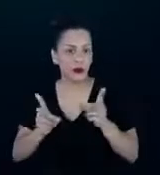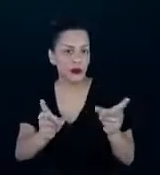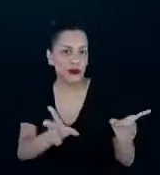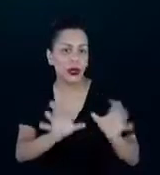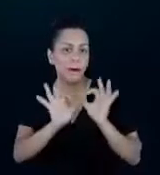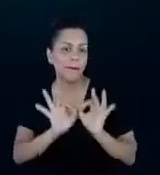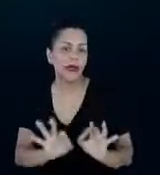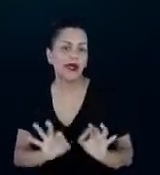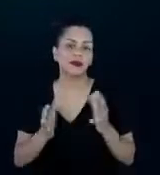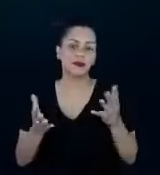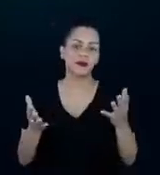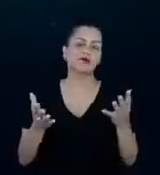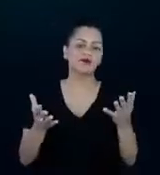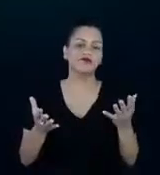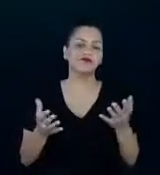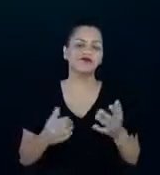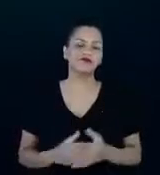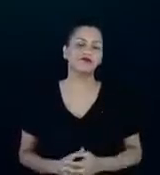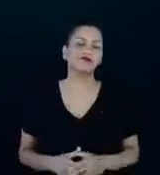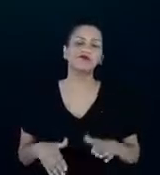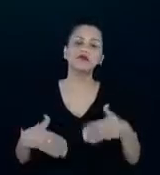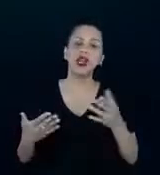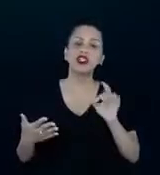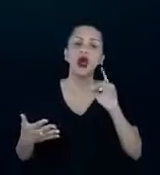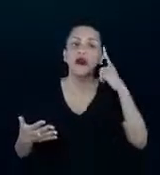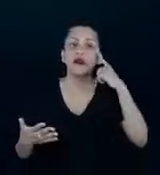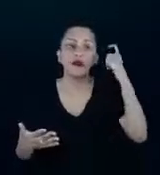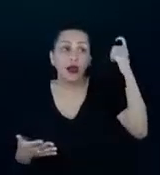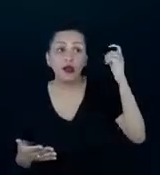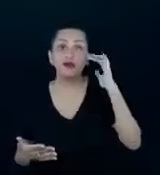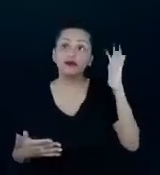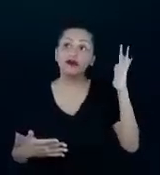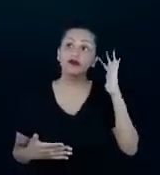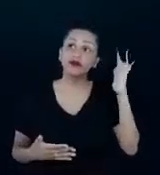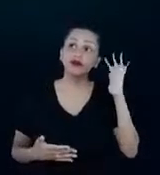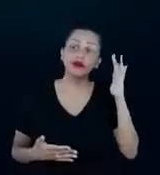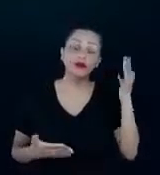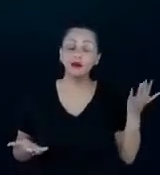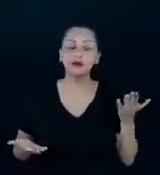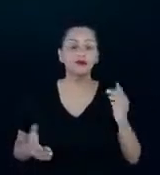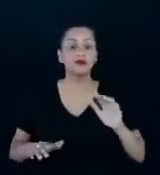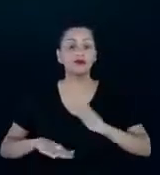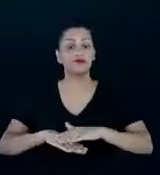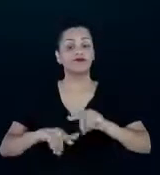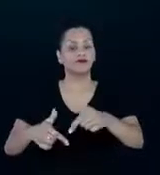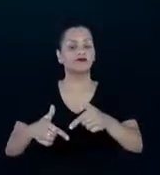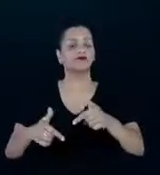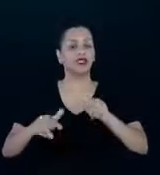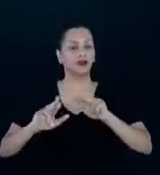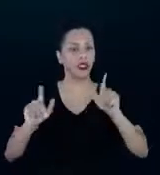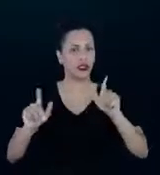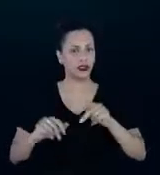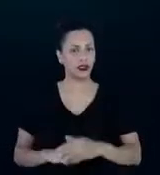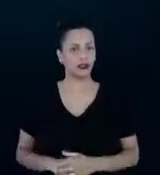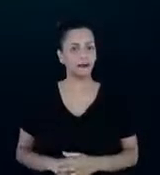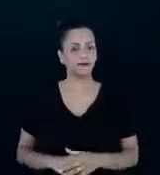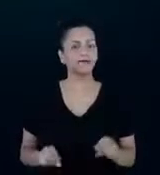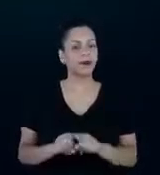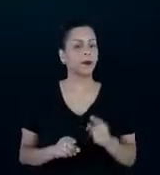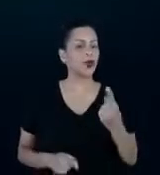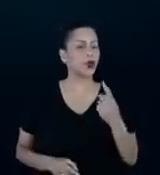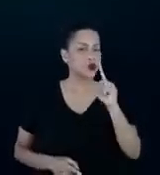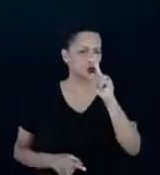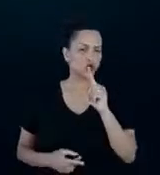classe comercial, né? E não só uma ideia ou um MVP. E aí, por fim, o último item que eu